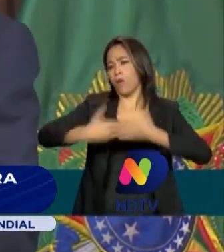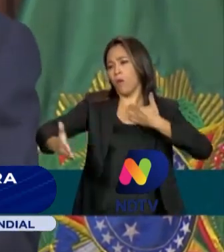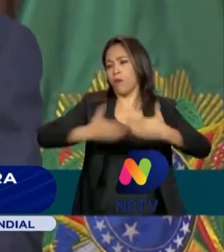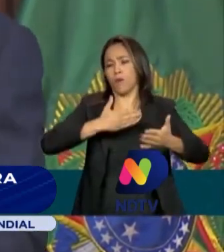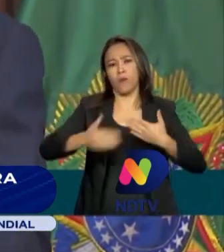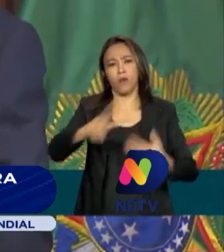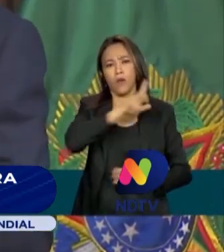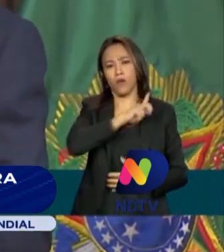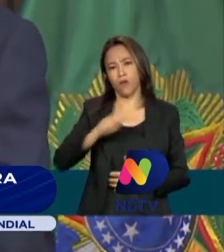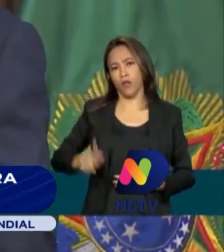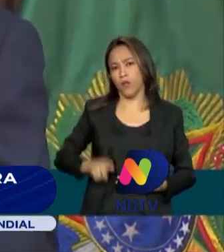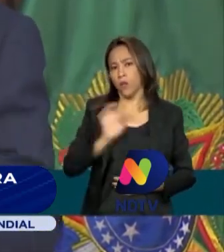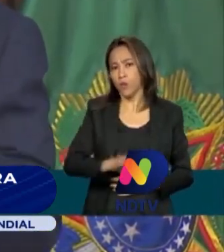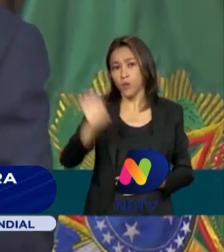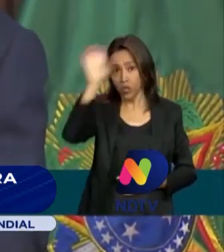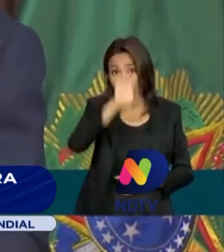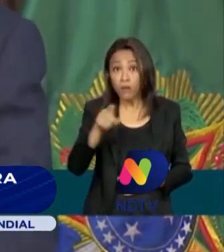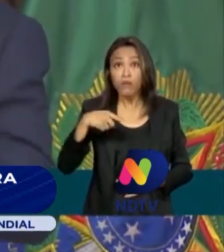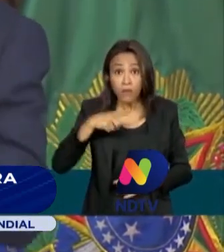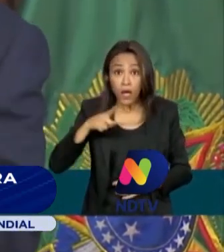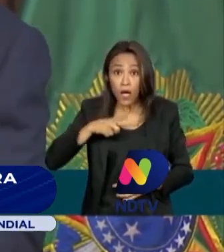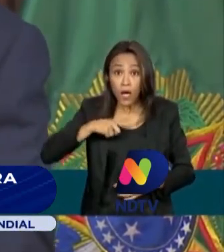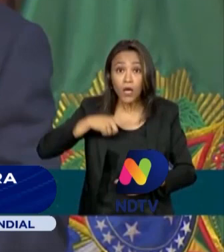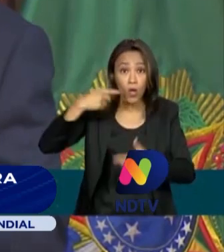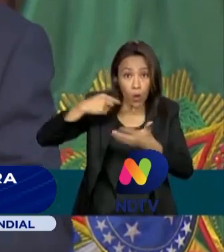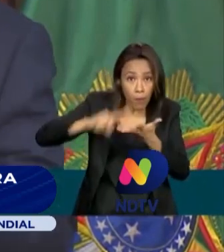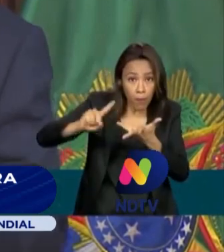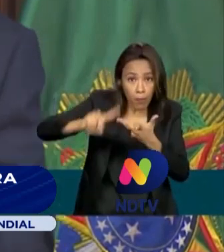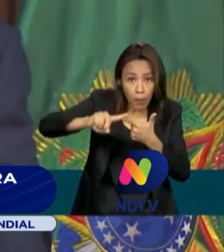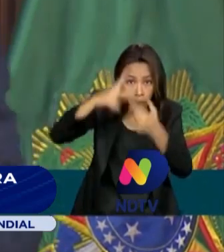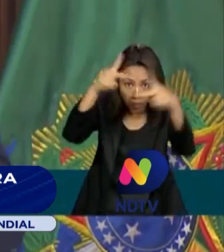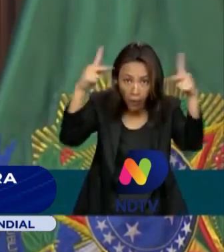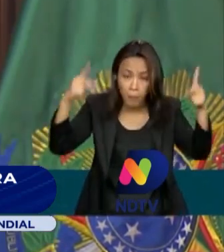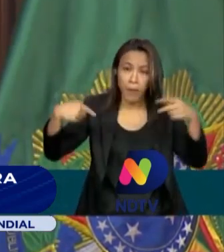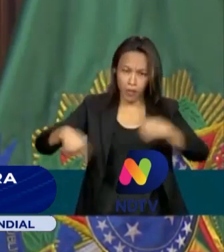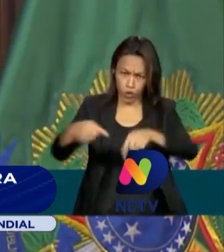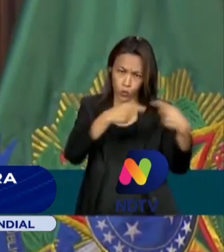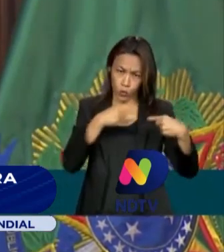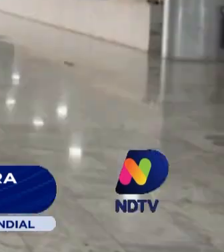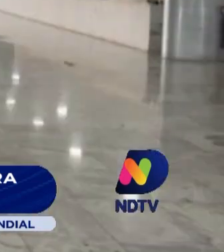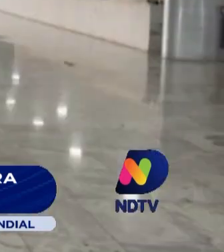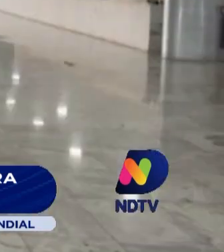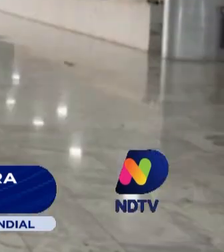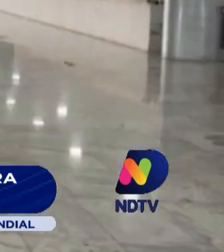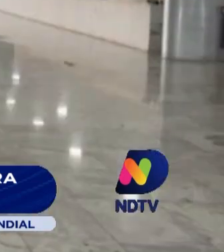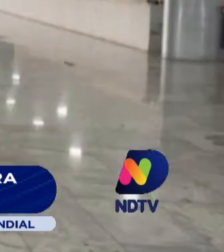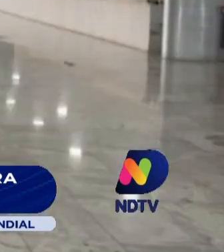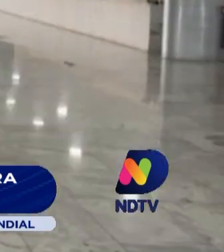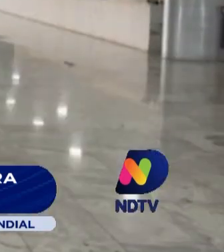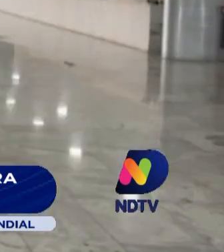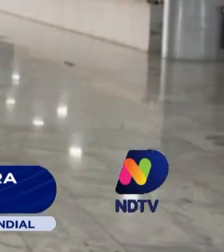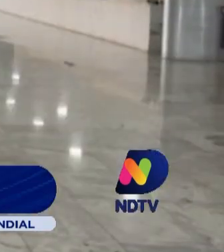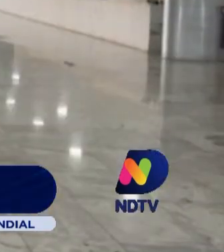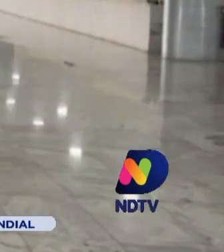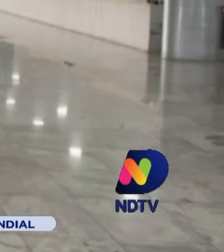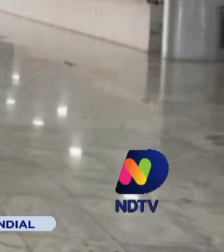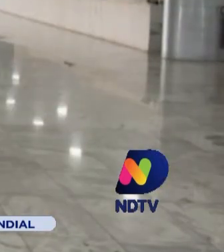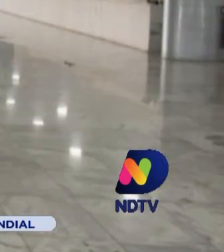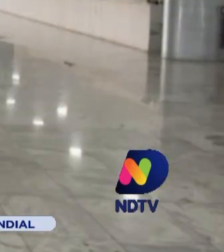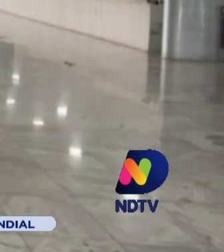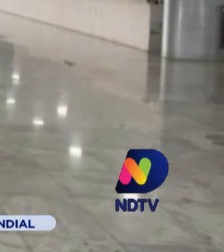governador ou governadora que tiver uma demanda que precisa ser discutida com o governo federal. A reunião durou